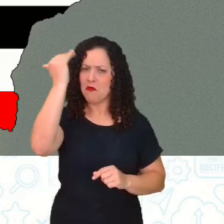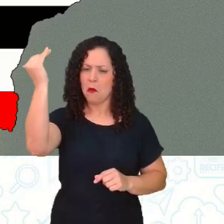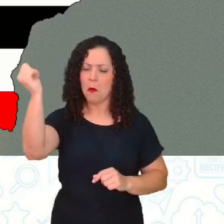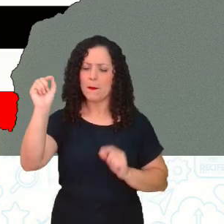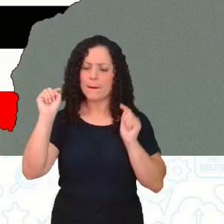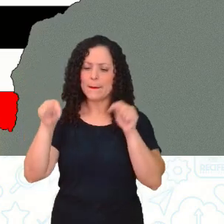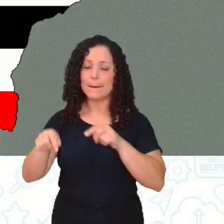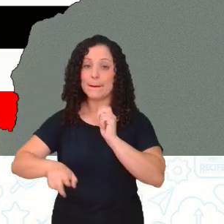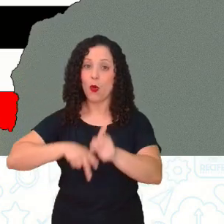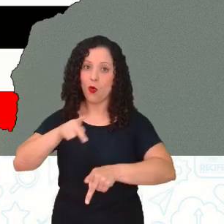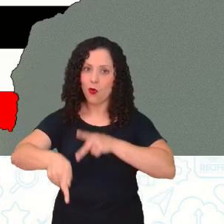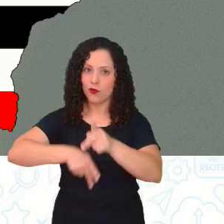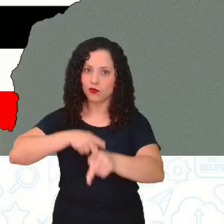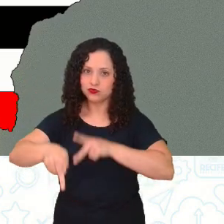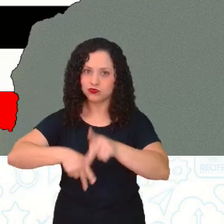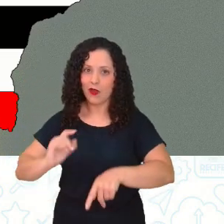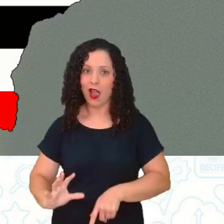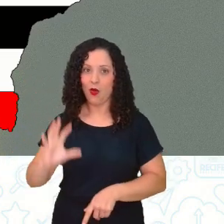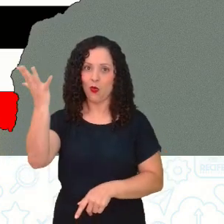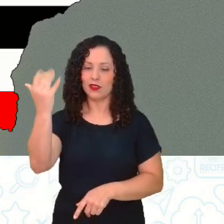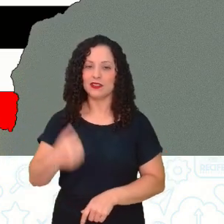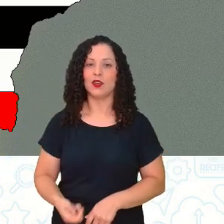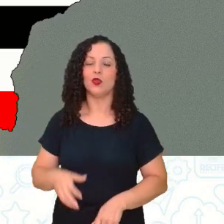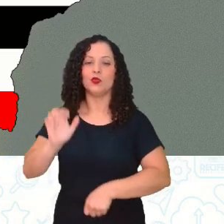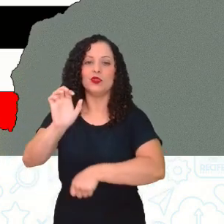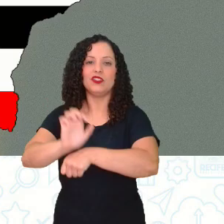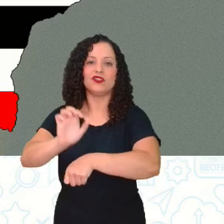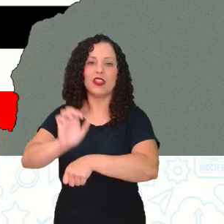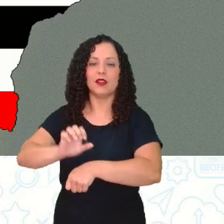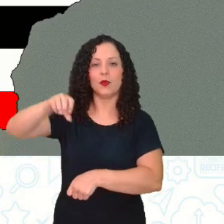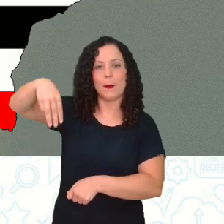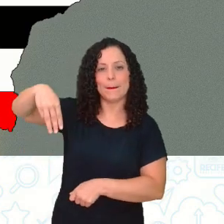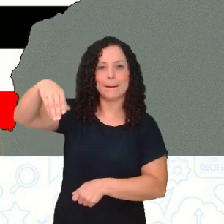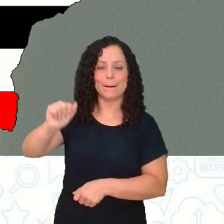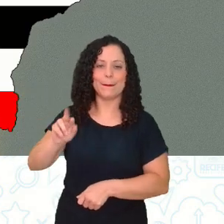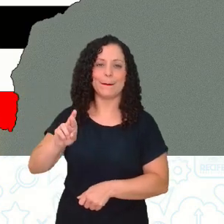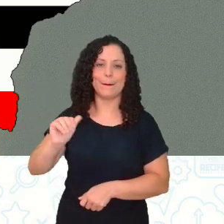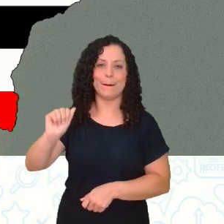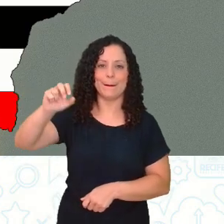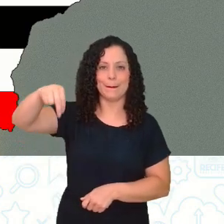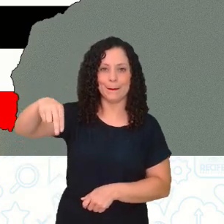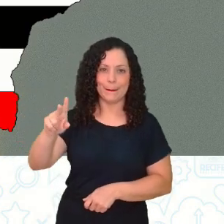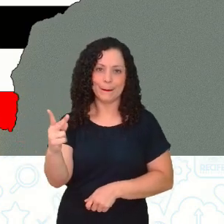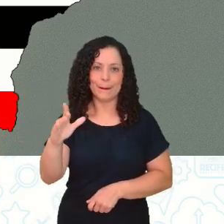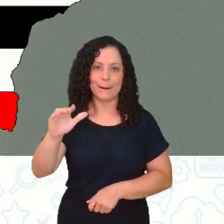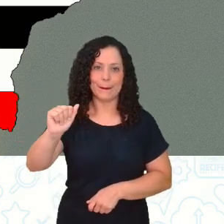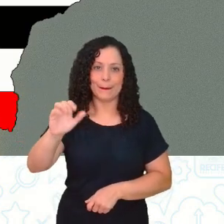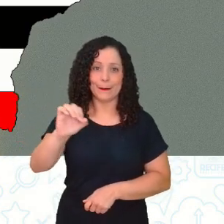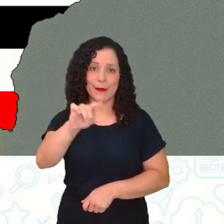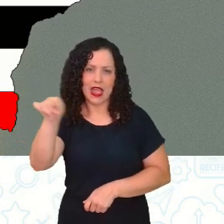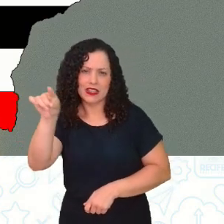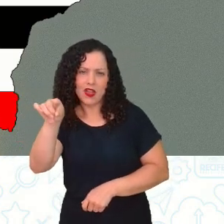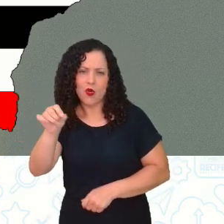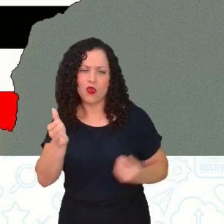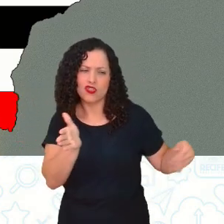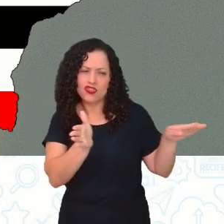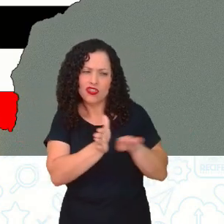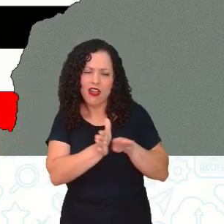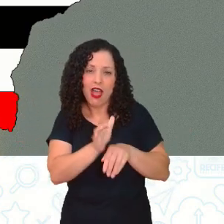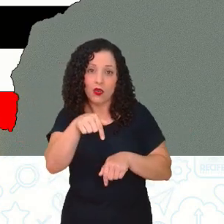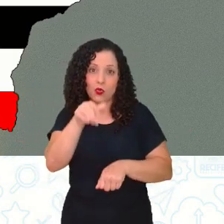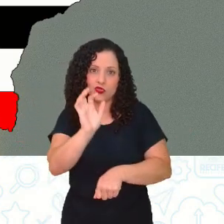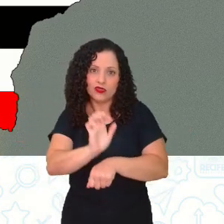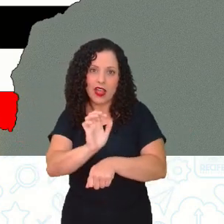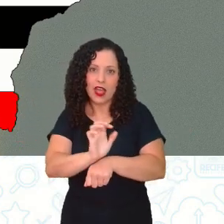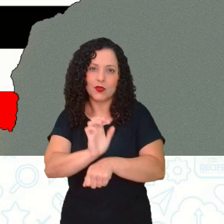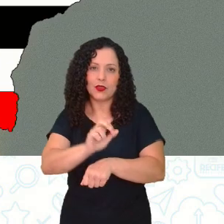ali na província do Maranhão. Também as ideias da Balaiada chegou ali pelo Piauí também, certo?